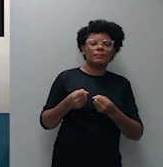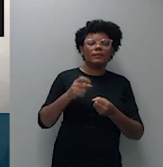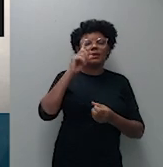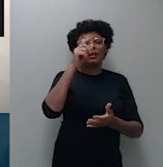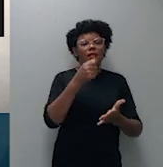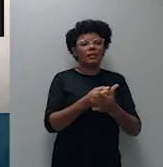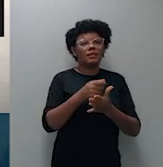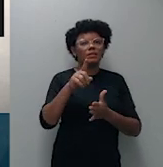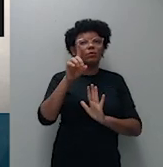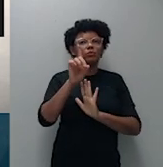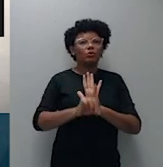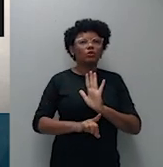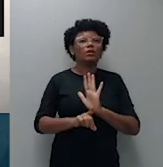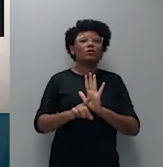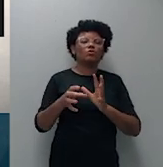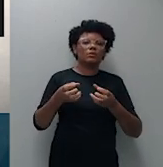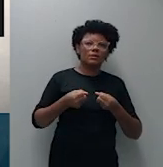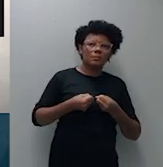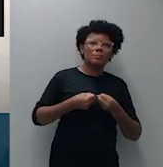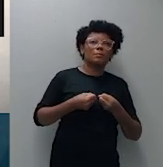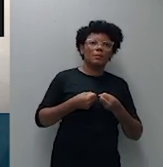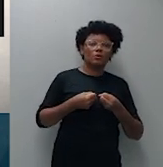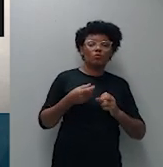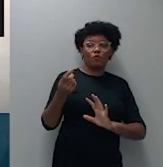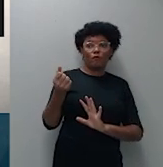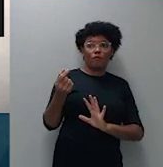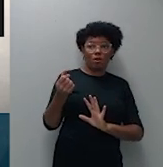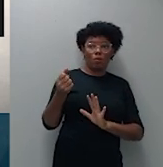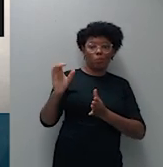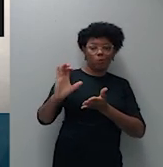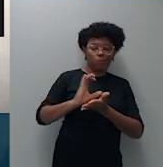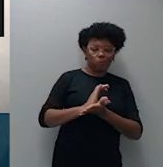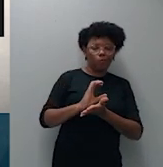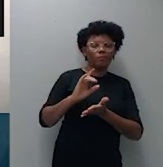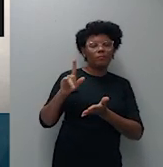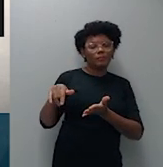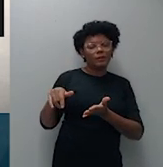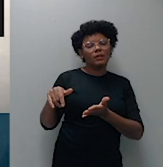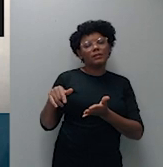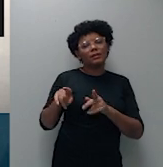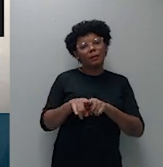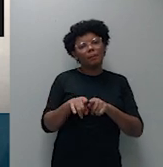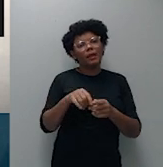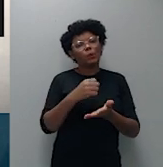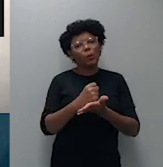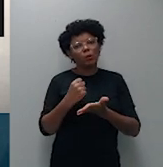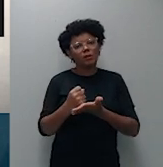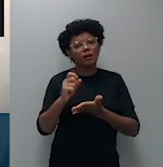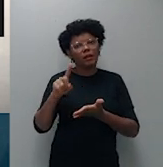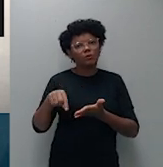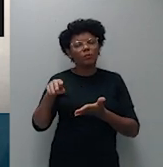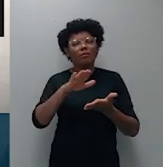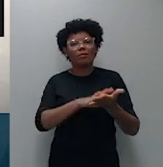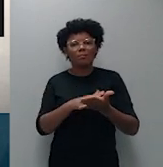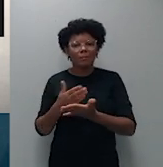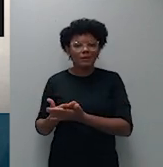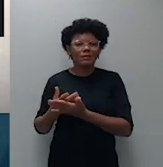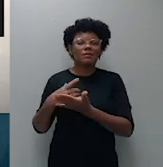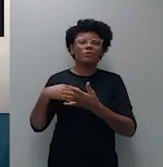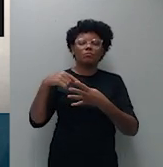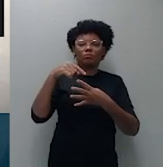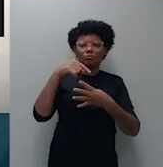atacada no tocante ao direito de recebimento dos honorários sucumbenciais e contratuais demanda a